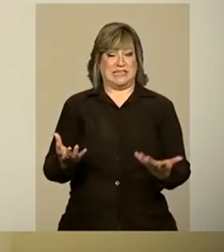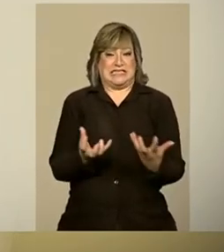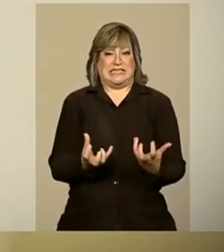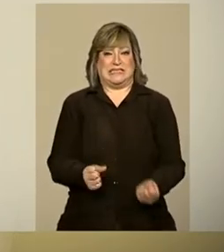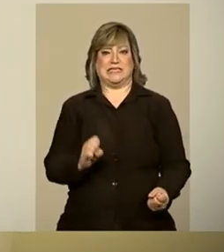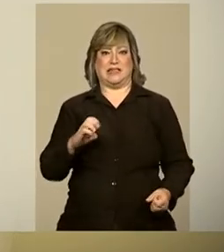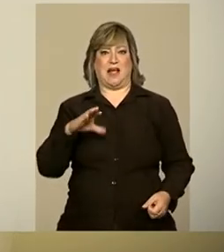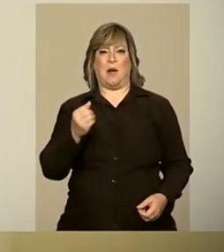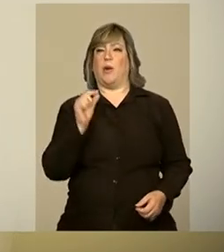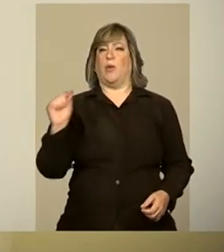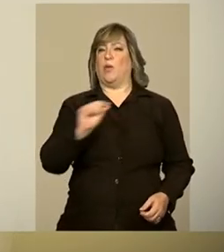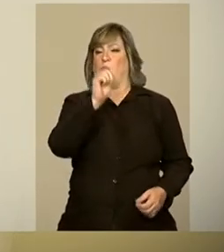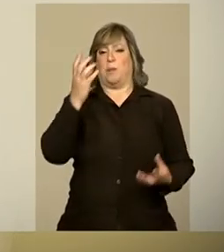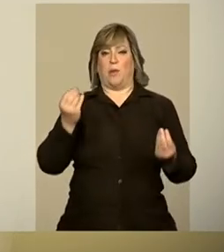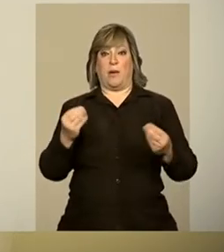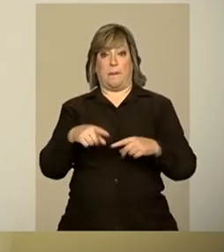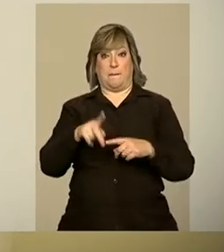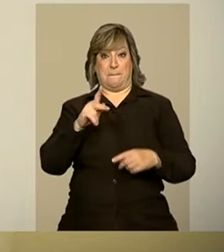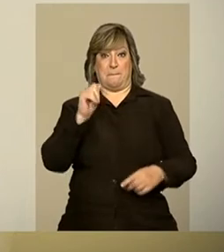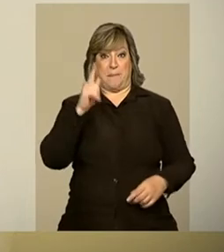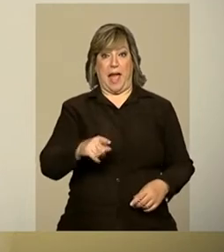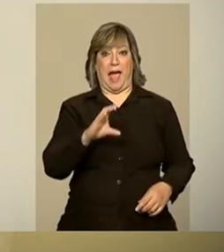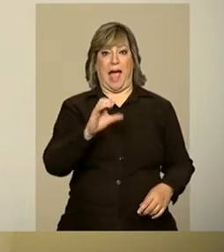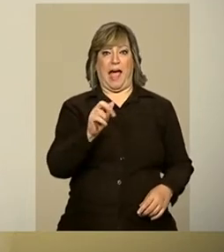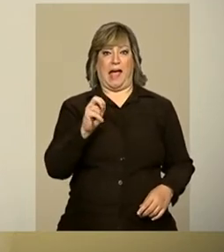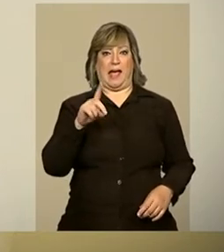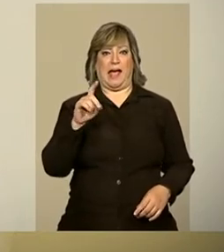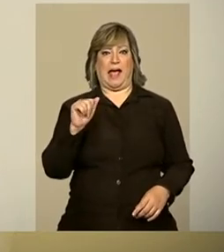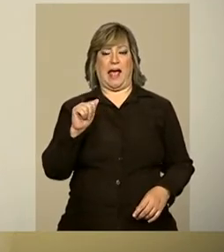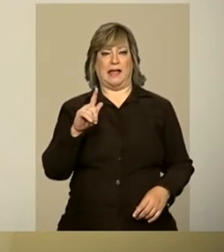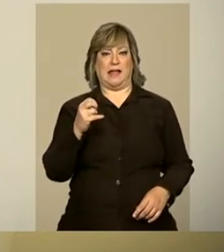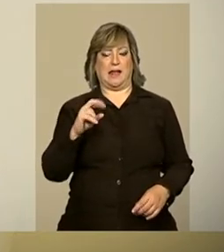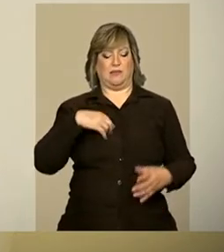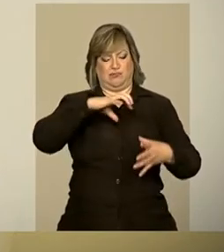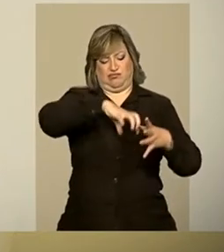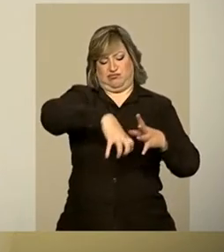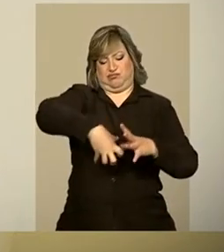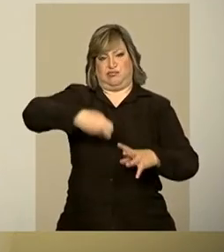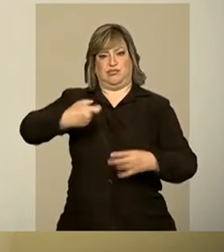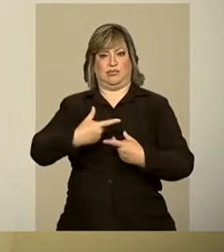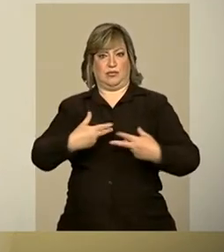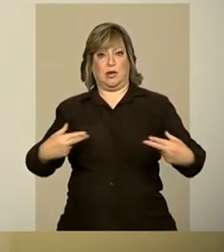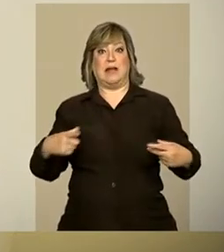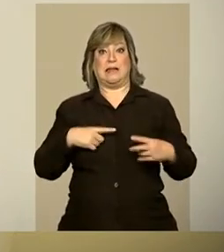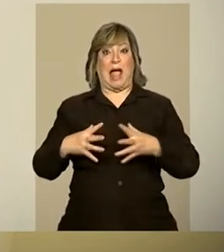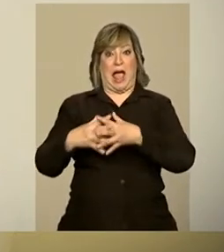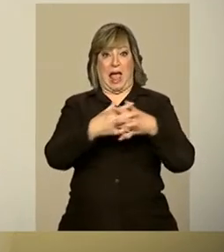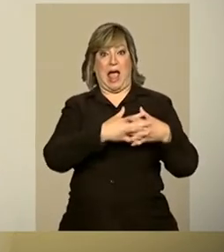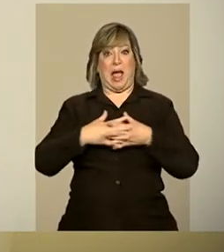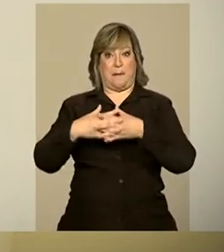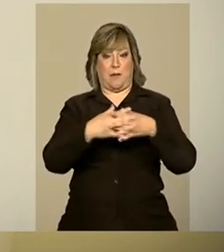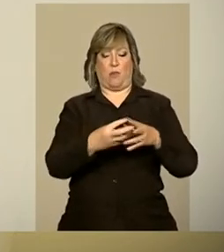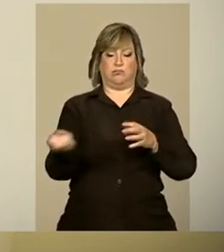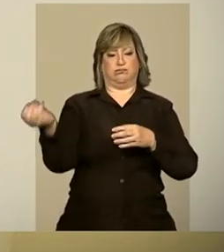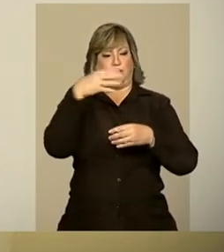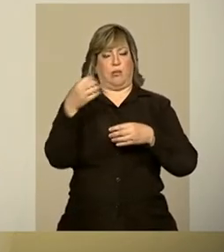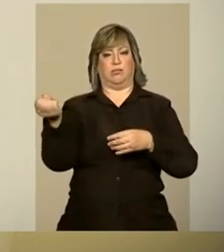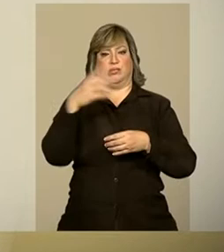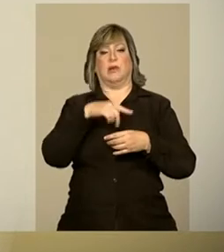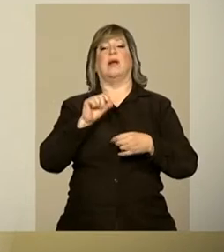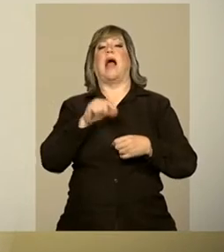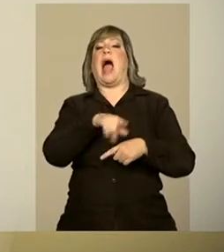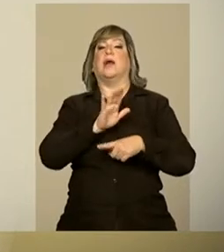cidades, enquanto a pá carregadeira trabalha na escavação das cacimbas, o caminhão caçamba está sendo usado para buscar o